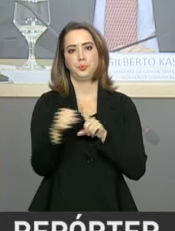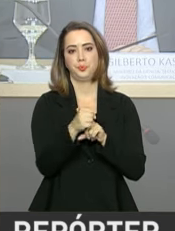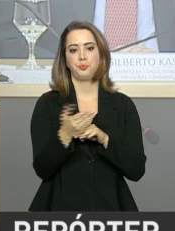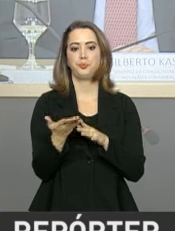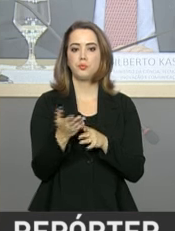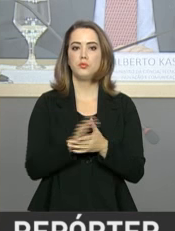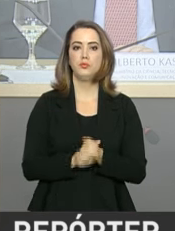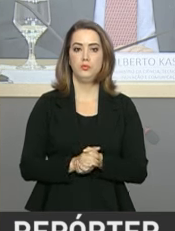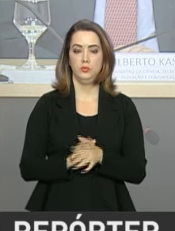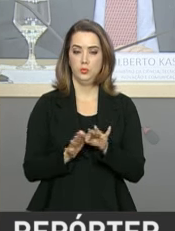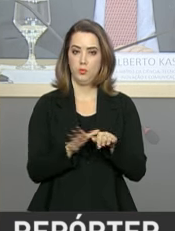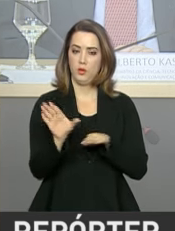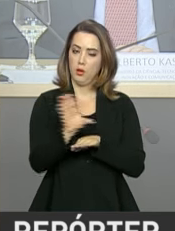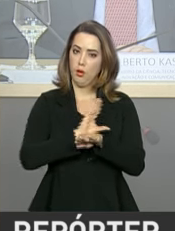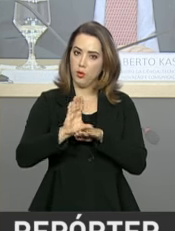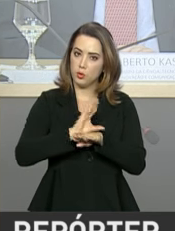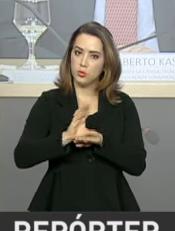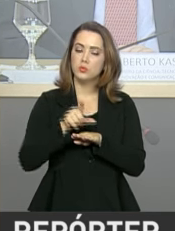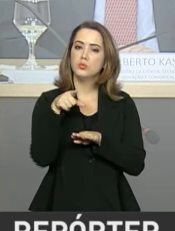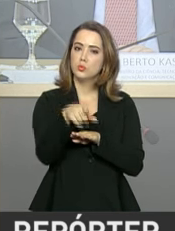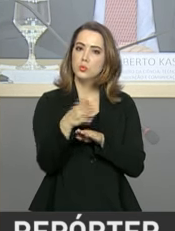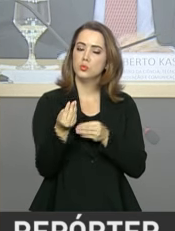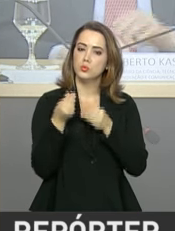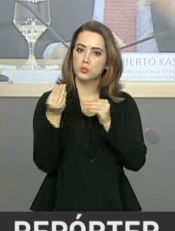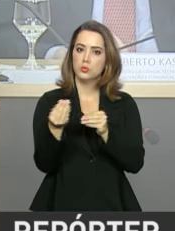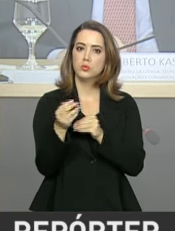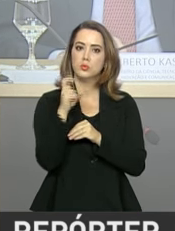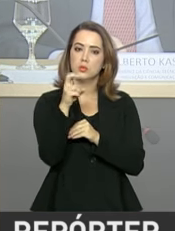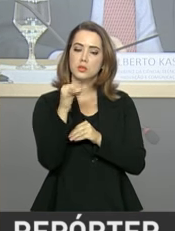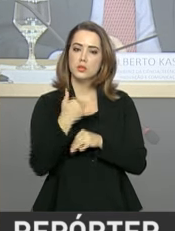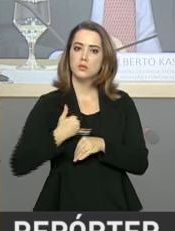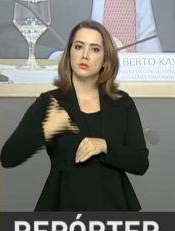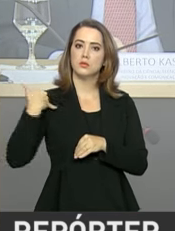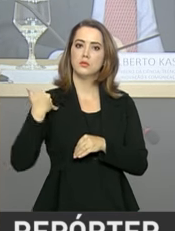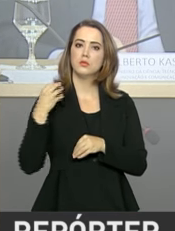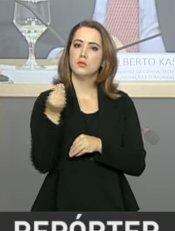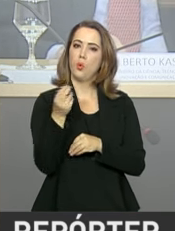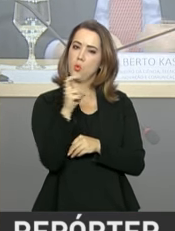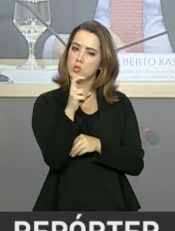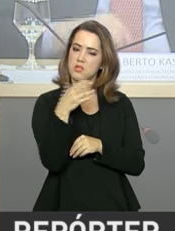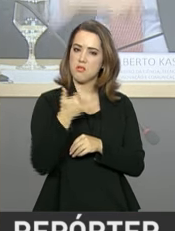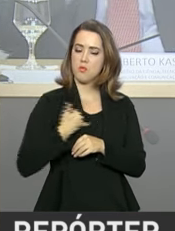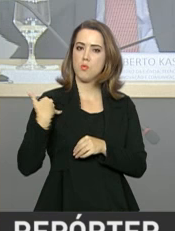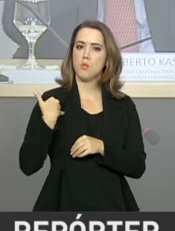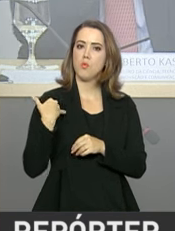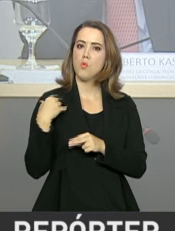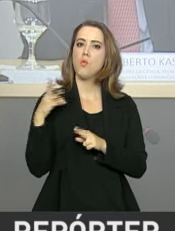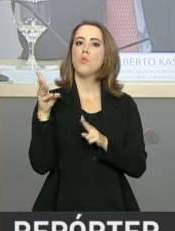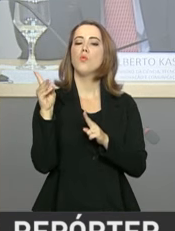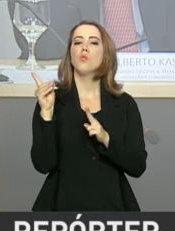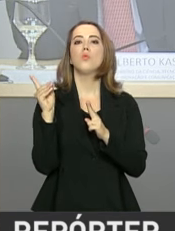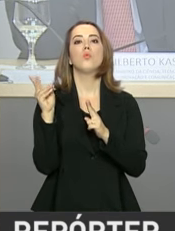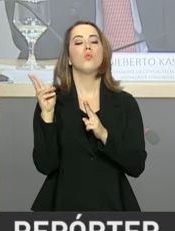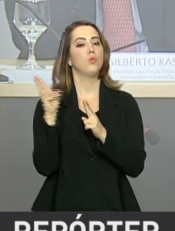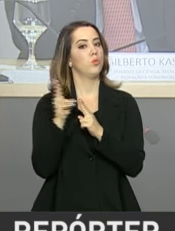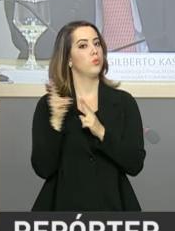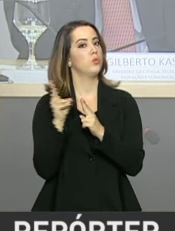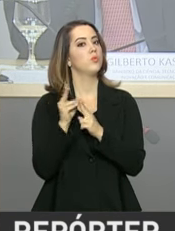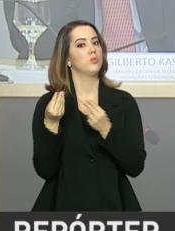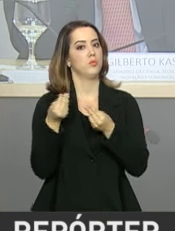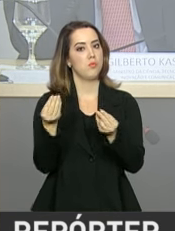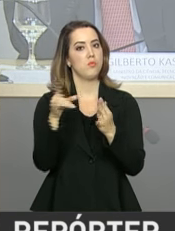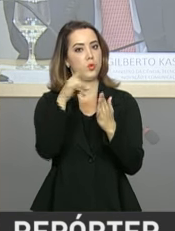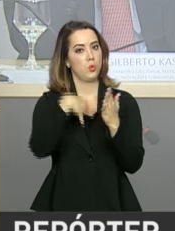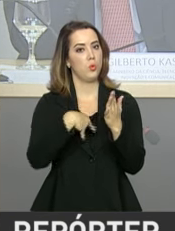a constituição nas Exposições transitórias estabeleceu um prazo de 5 anos para demarcação das terras indígenas né isso nunca foi